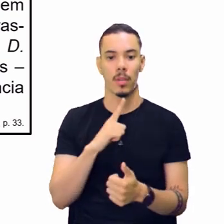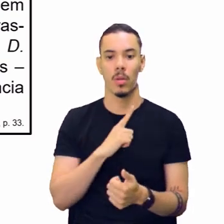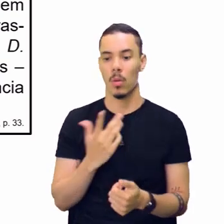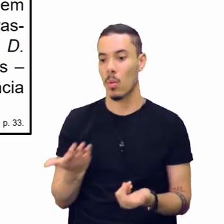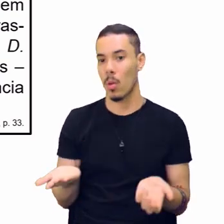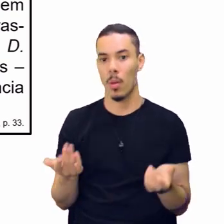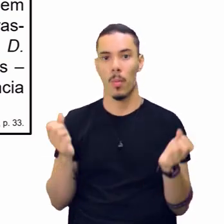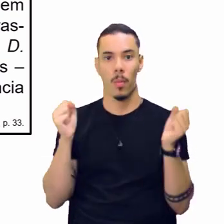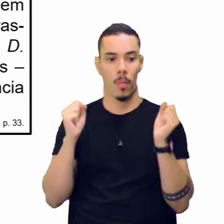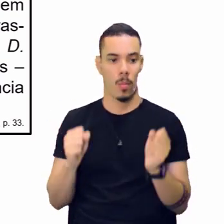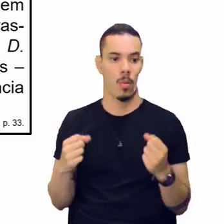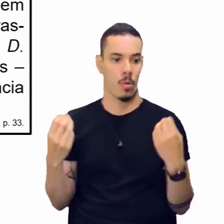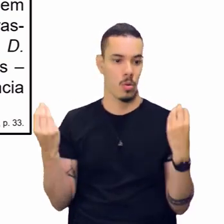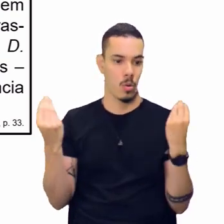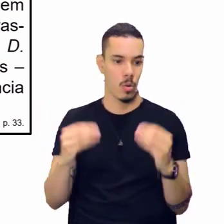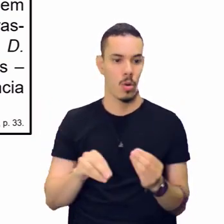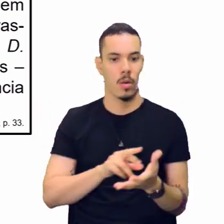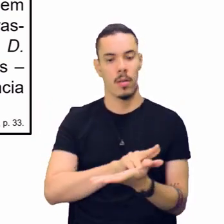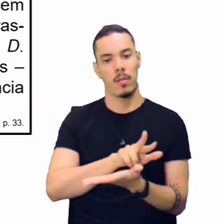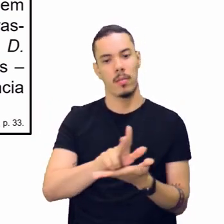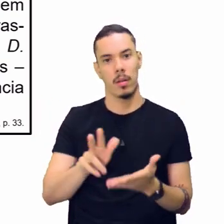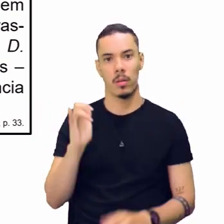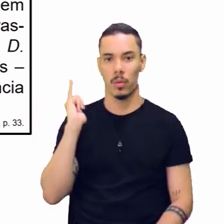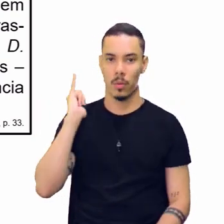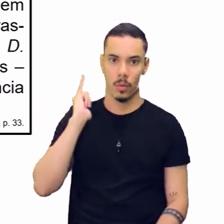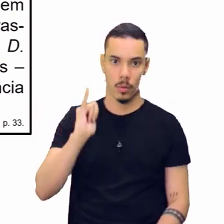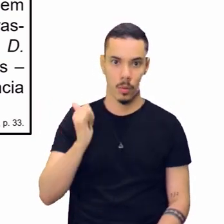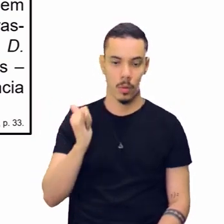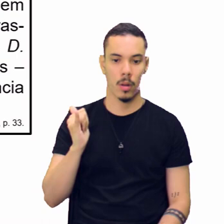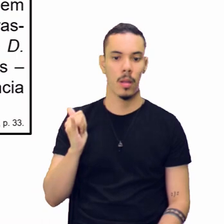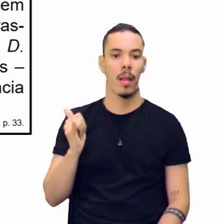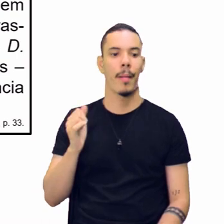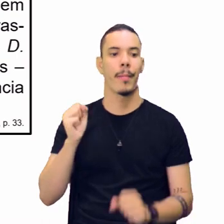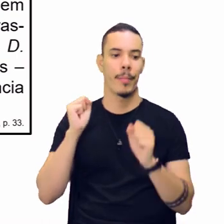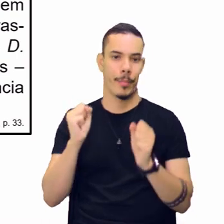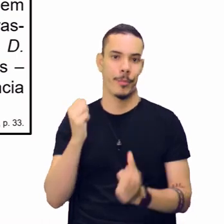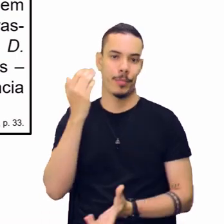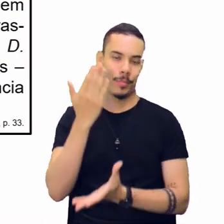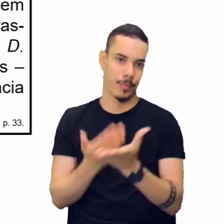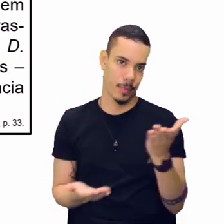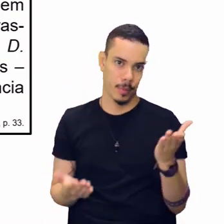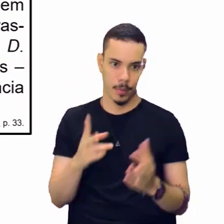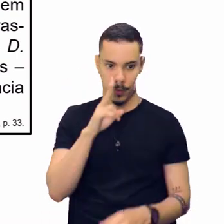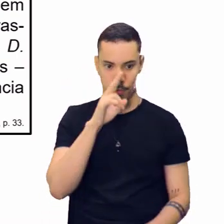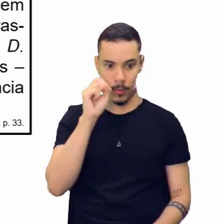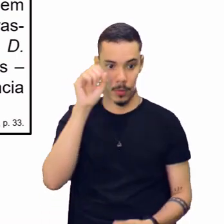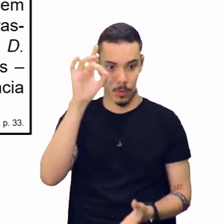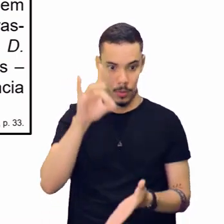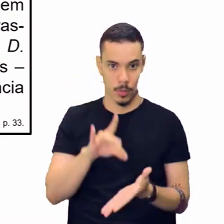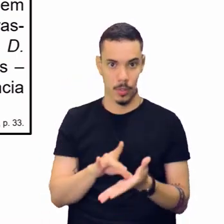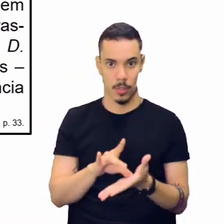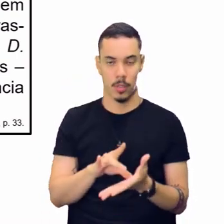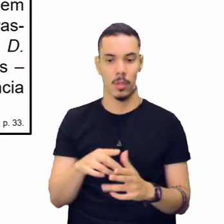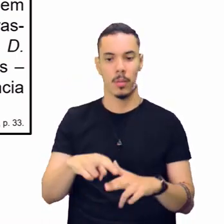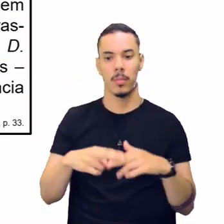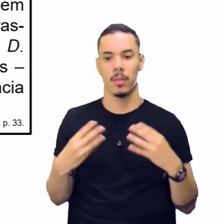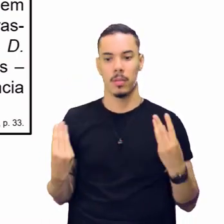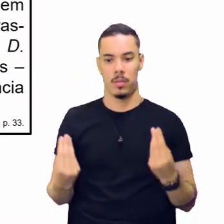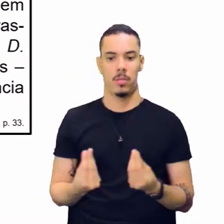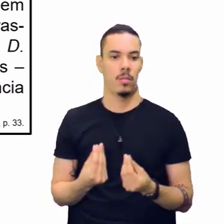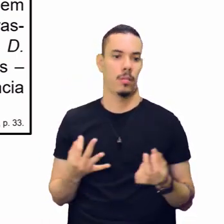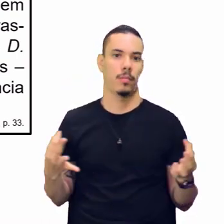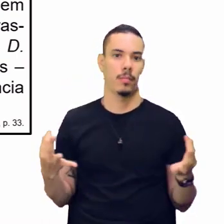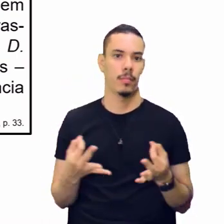podem colocar muitos dos seus contos, vindo então a perder algo de sua força original, circunstância